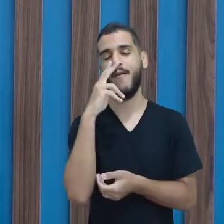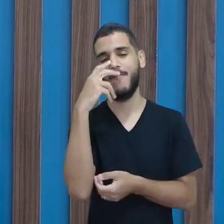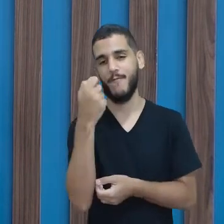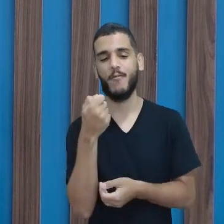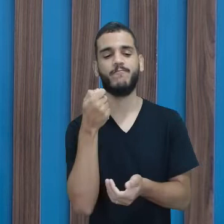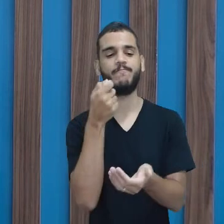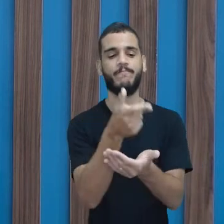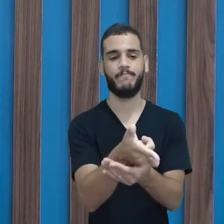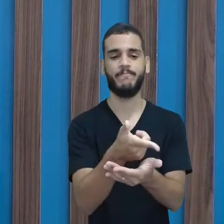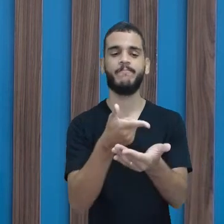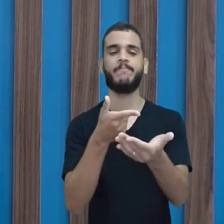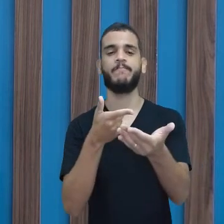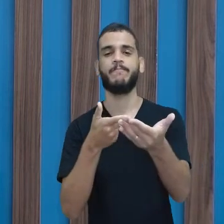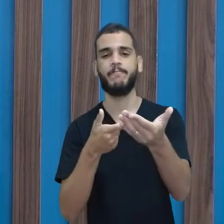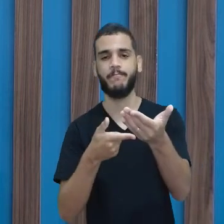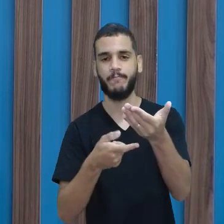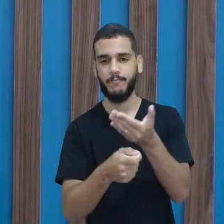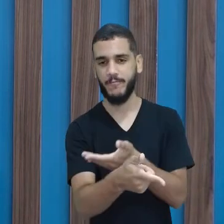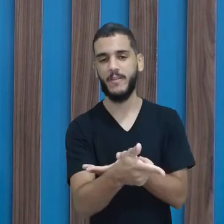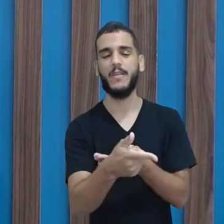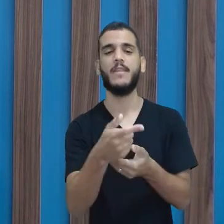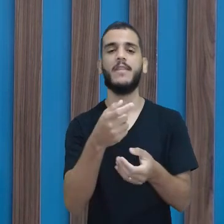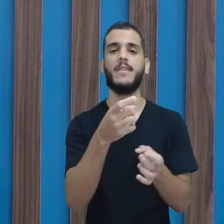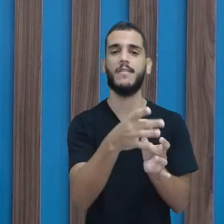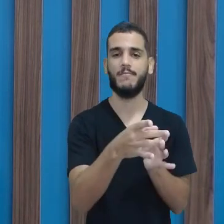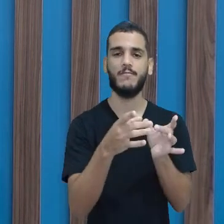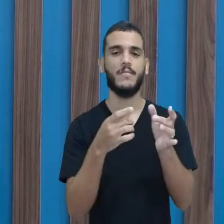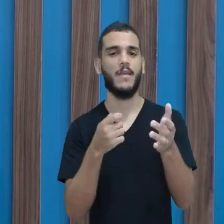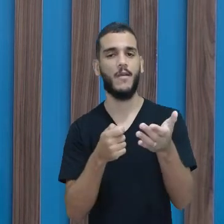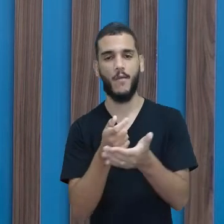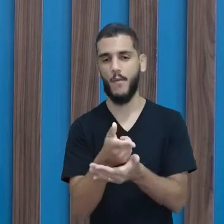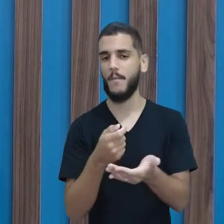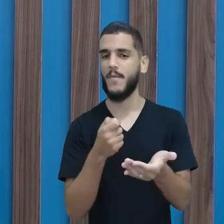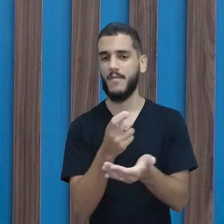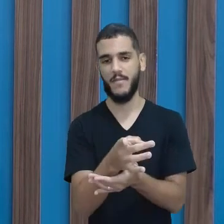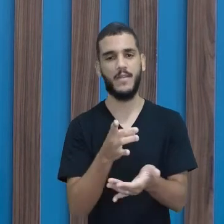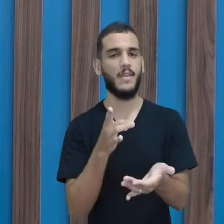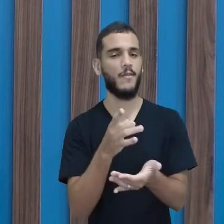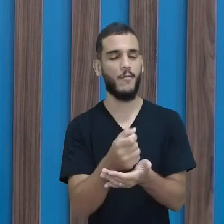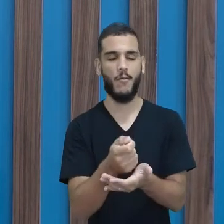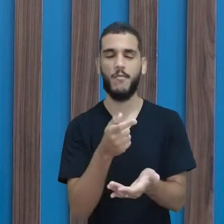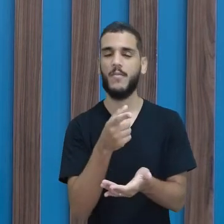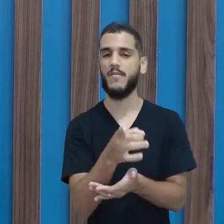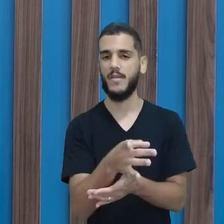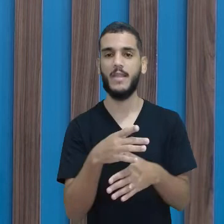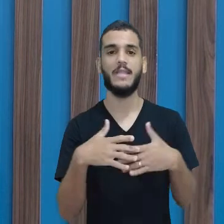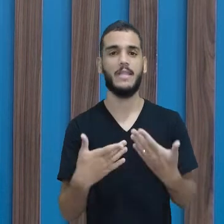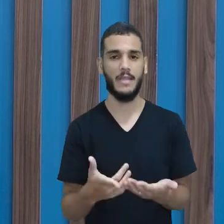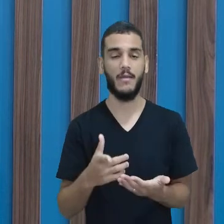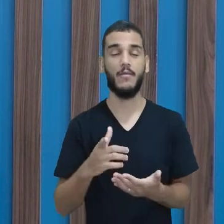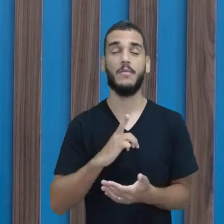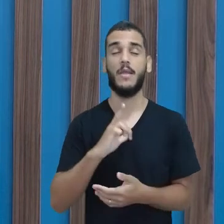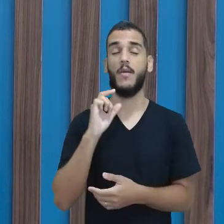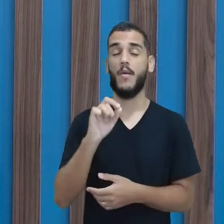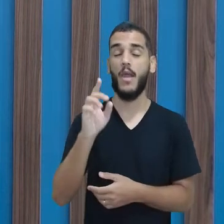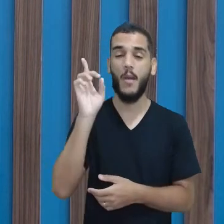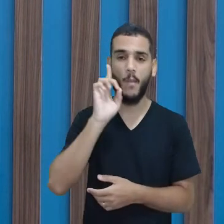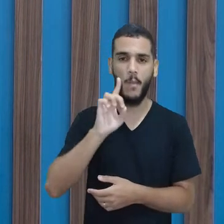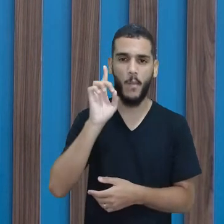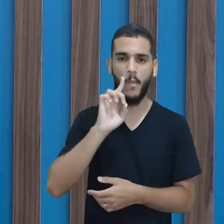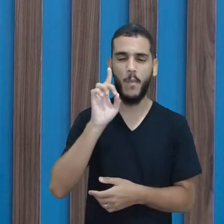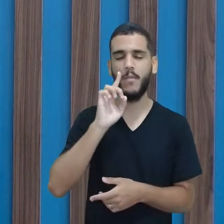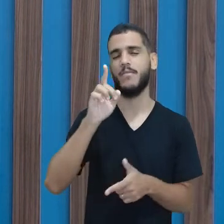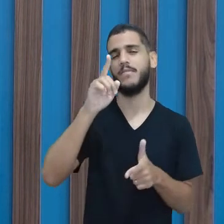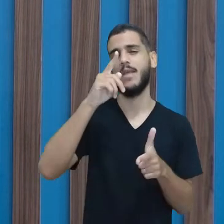compra e venda de café entre o Brasil e os Estados Unidos. Aí se tem lá a grande potência passando por uma